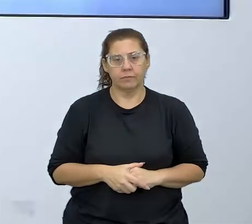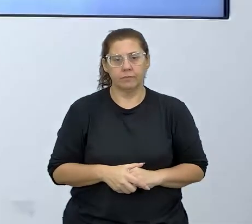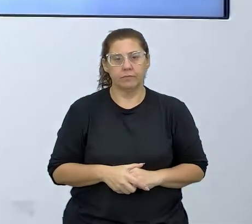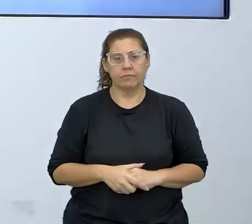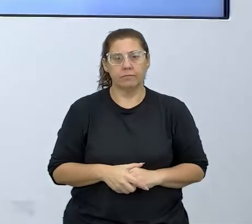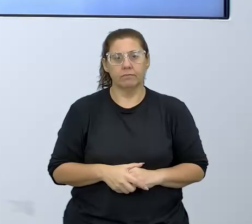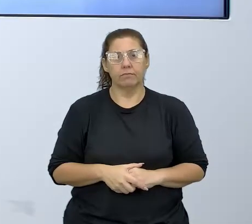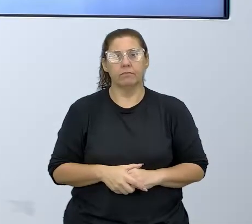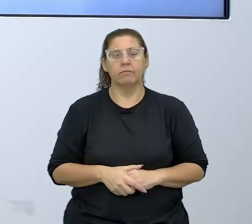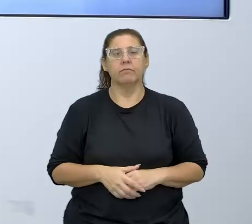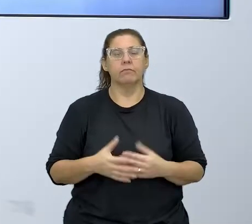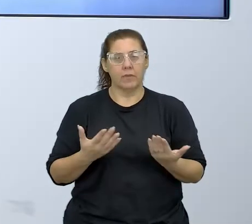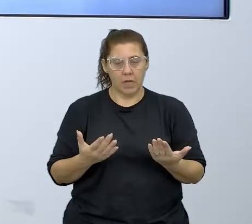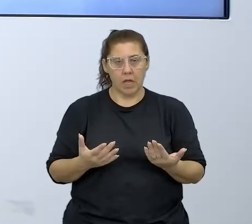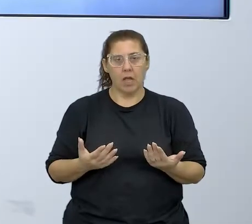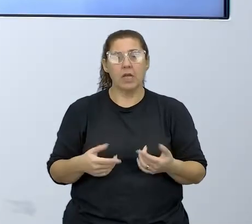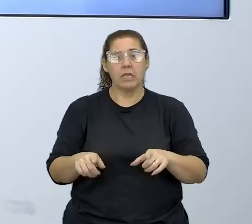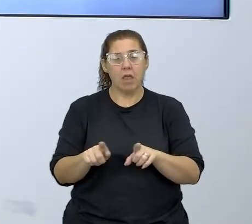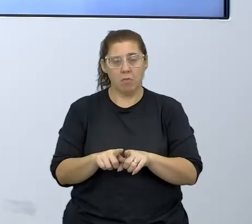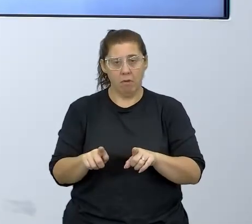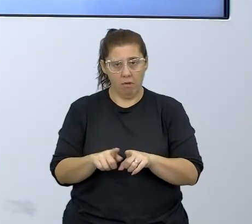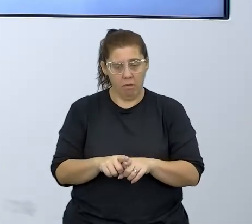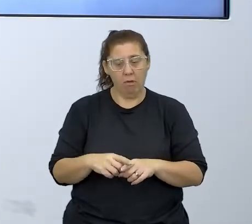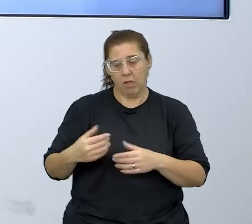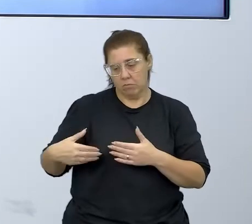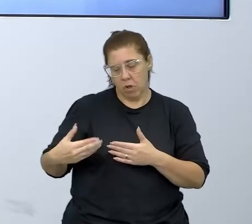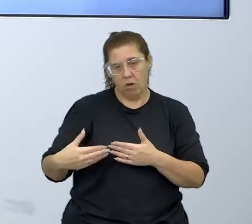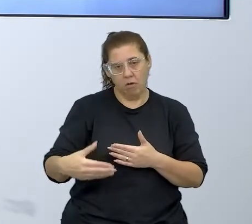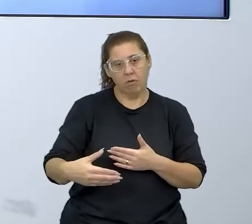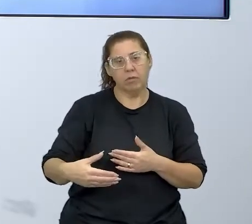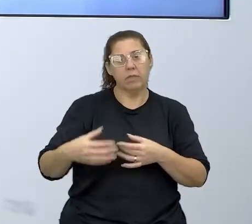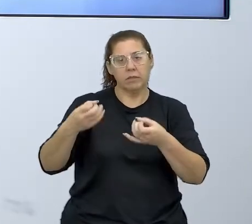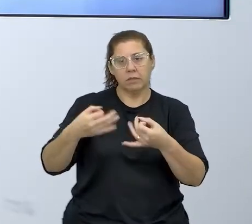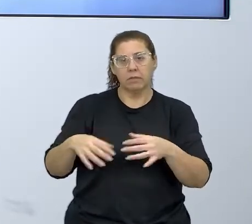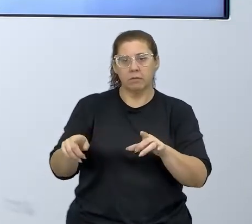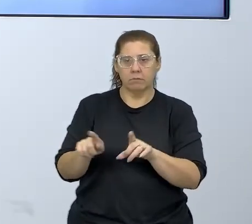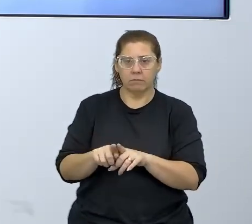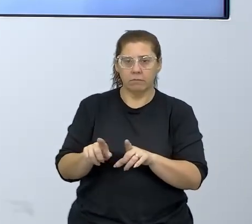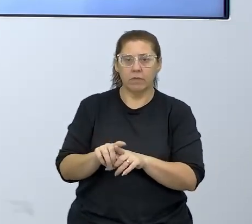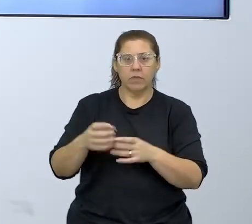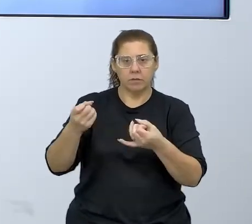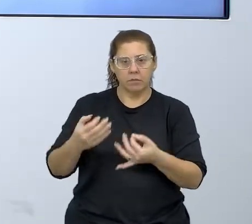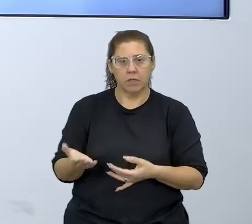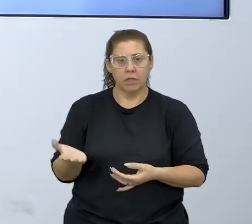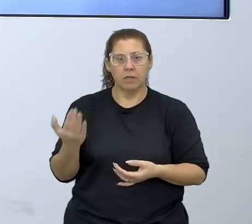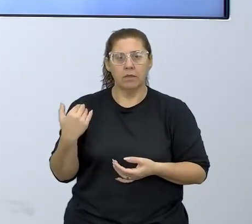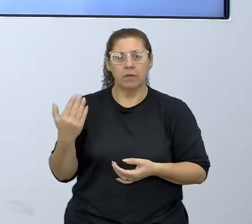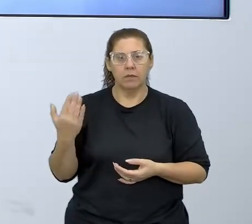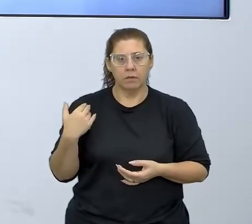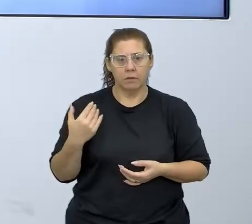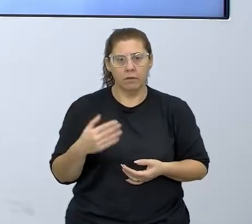E boa parte desse processo tem a ver com o que a gente tinha falado antes,